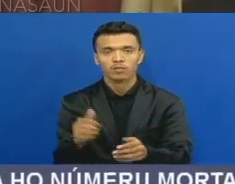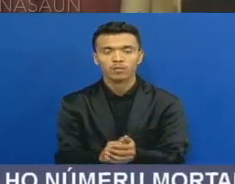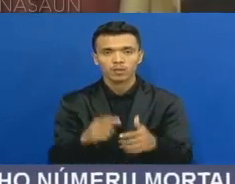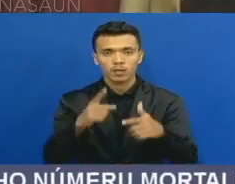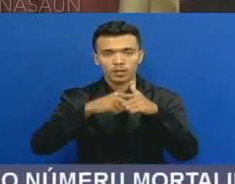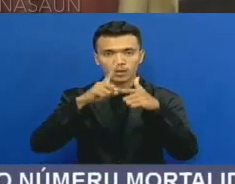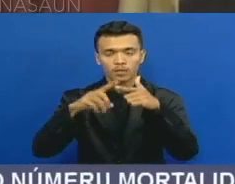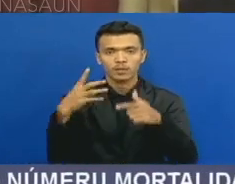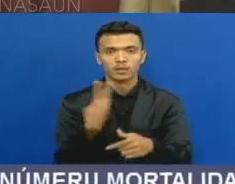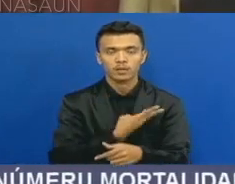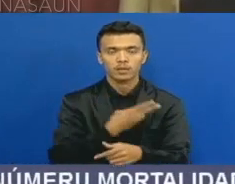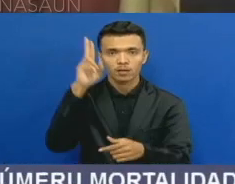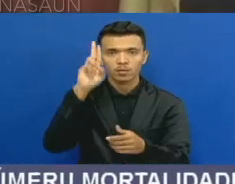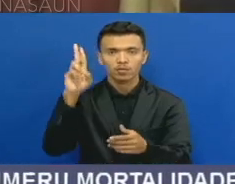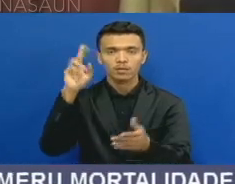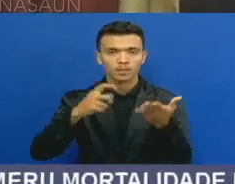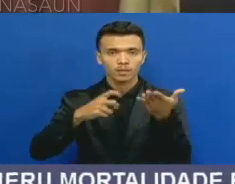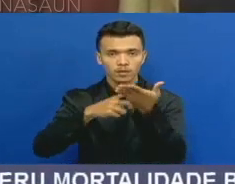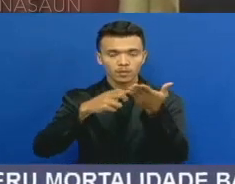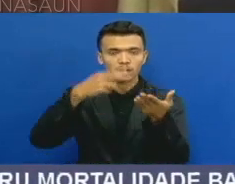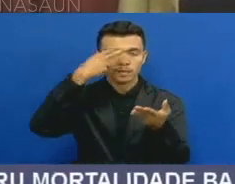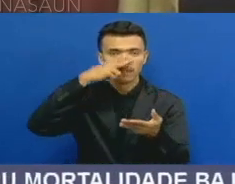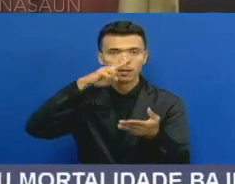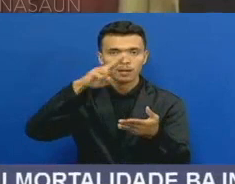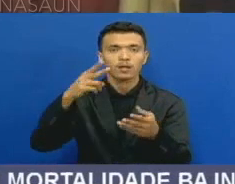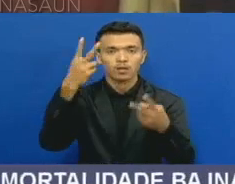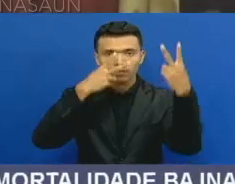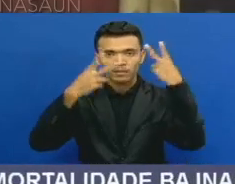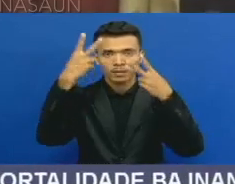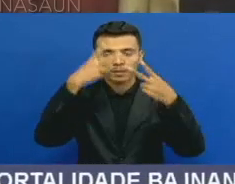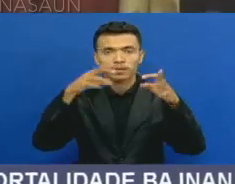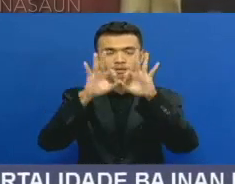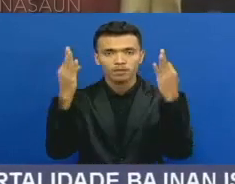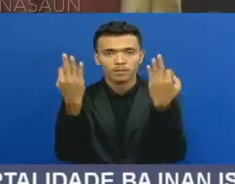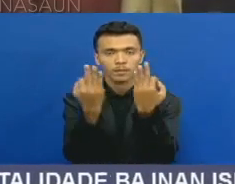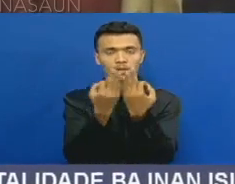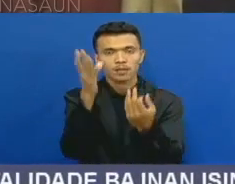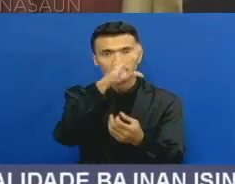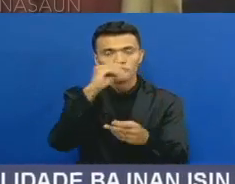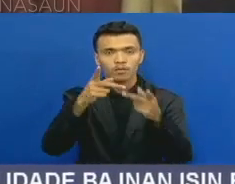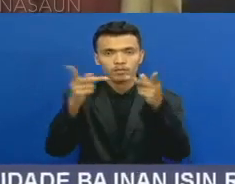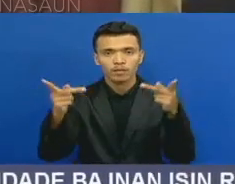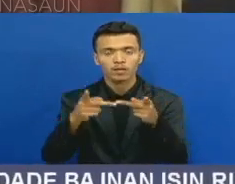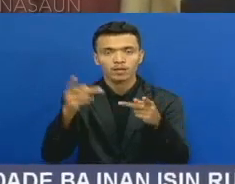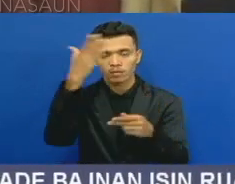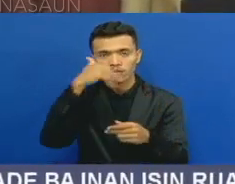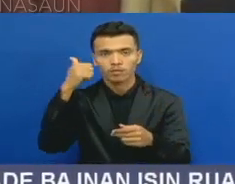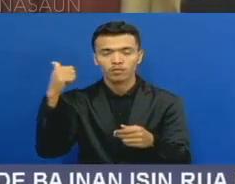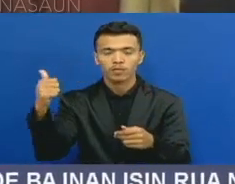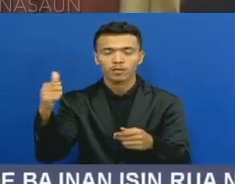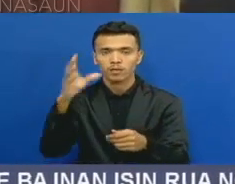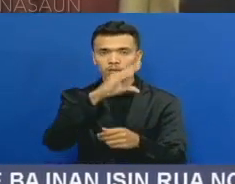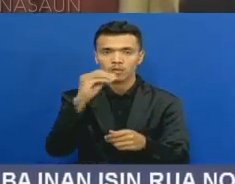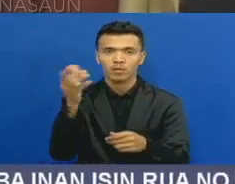depois ita quando usa visto turista ba para tu visita família nomos ba fatin turismo